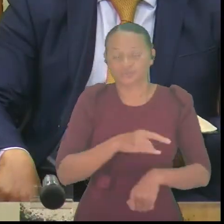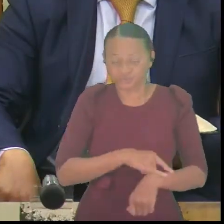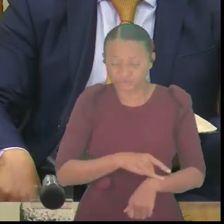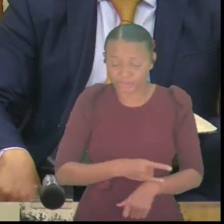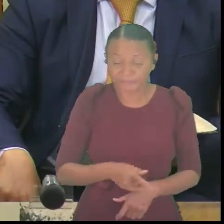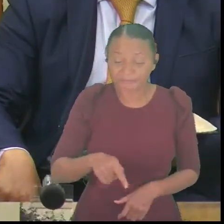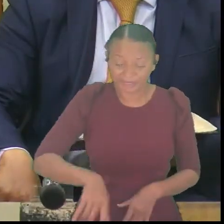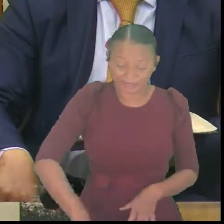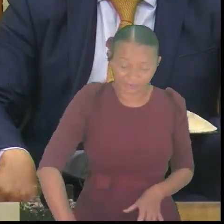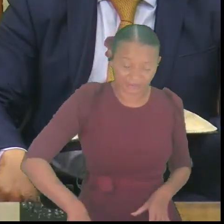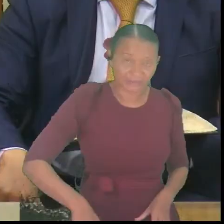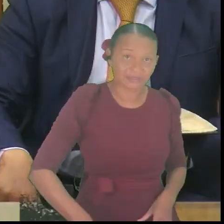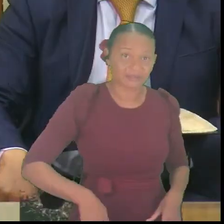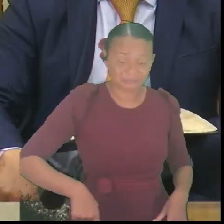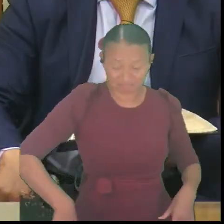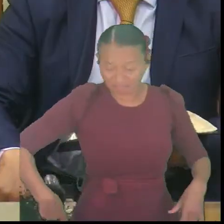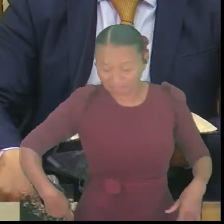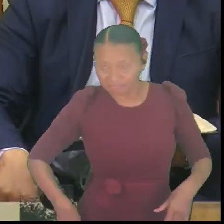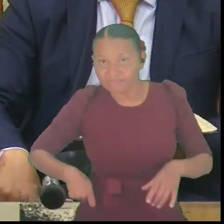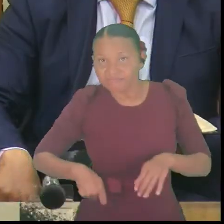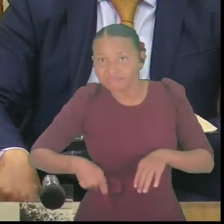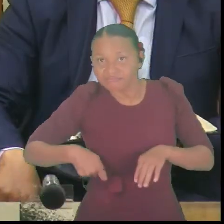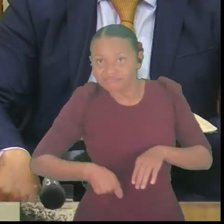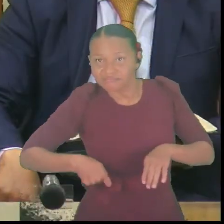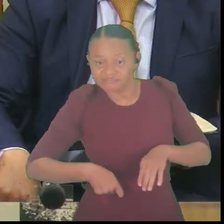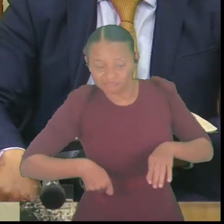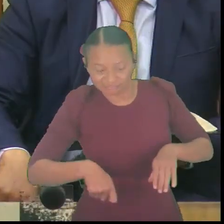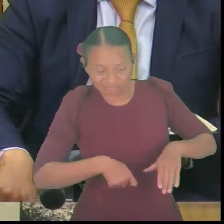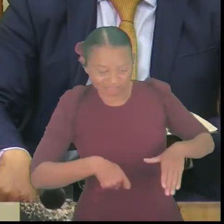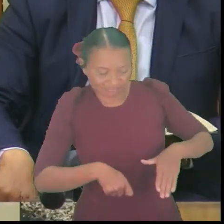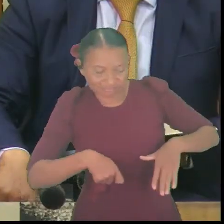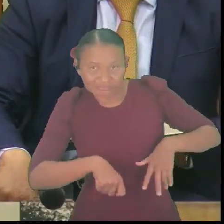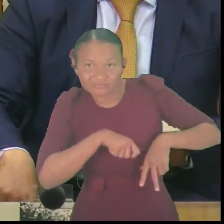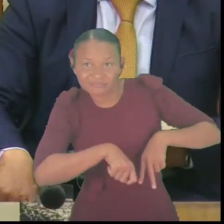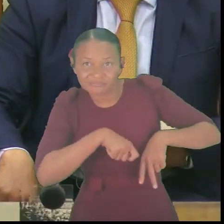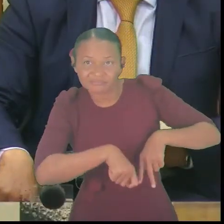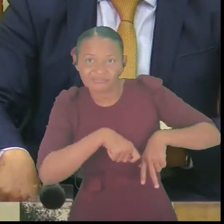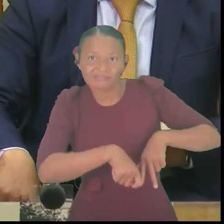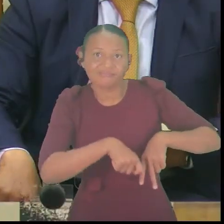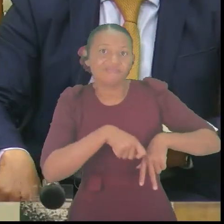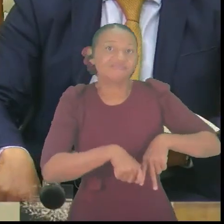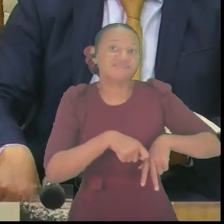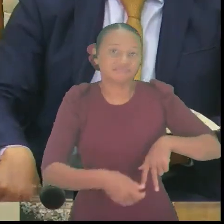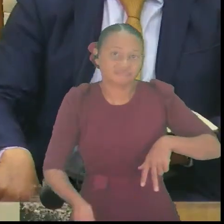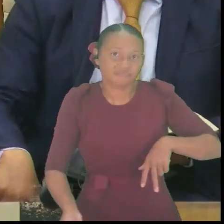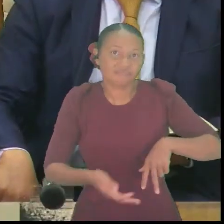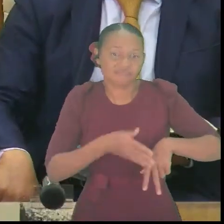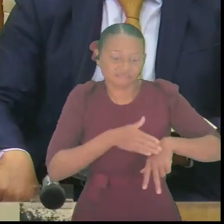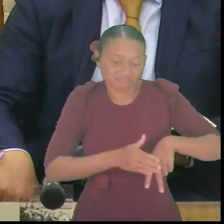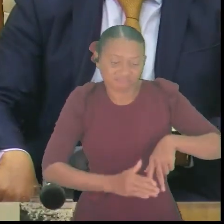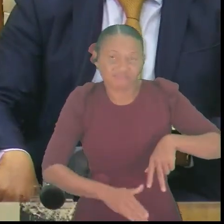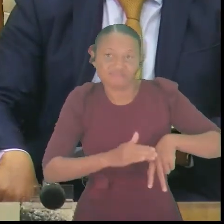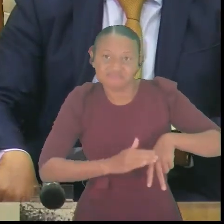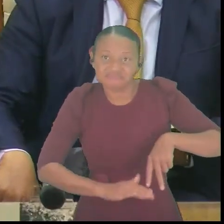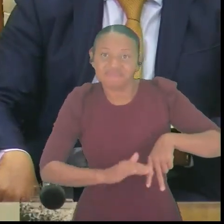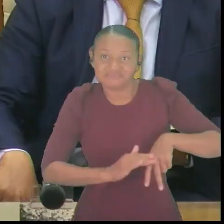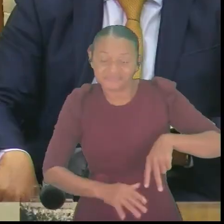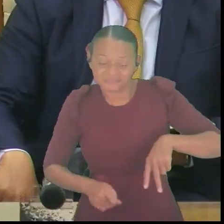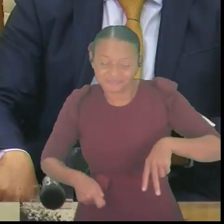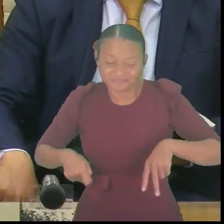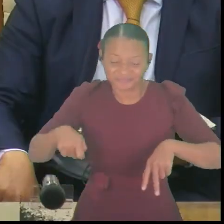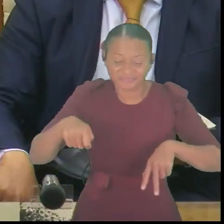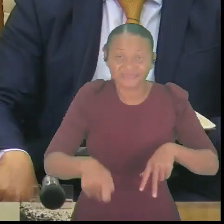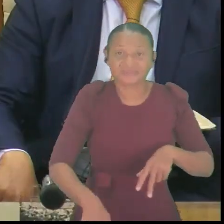com vinagre, se limpava, dava uma lavadinha ali naquele reguinho de água que corria, colocava de volta dentro do